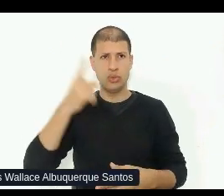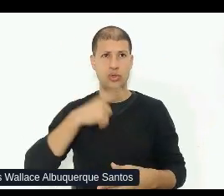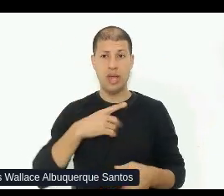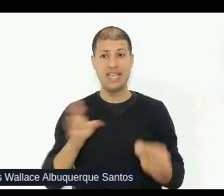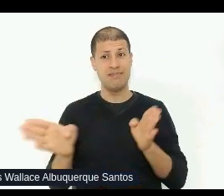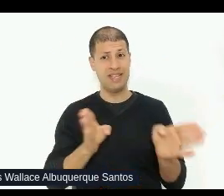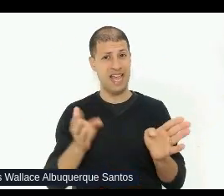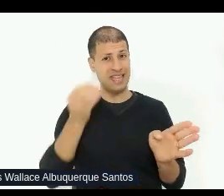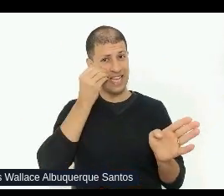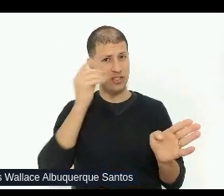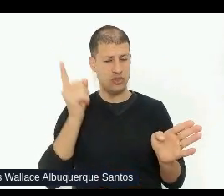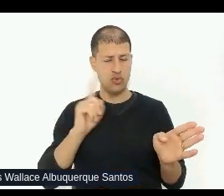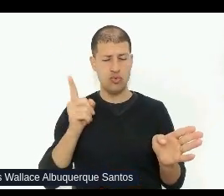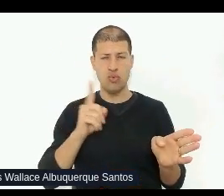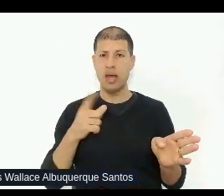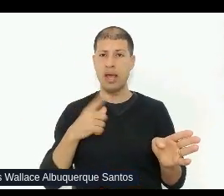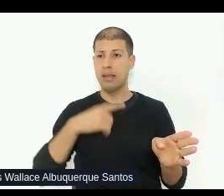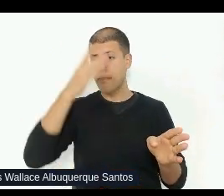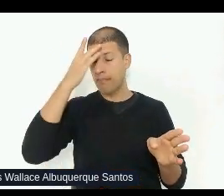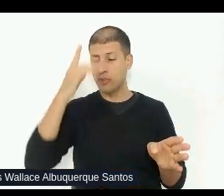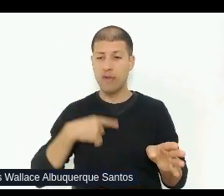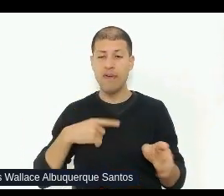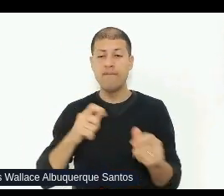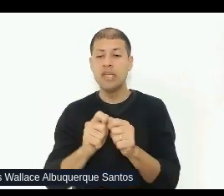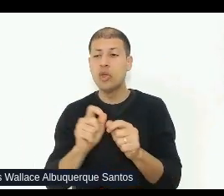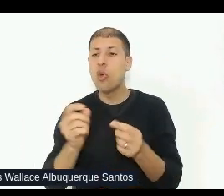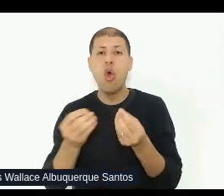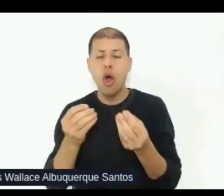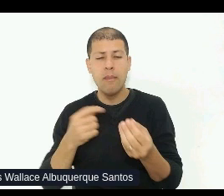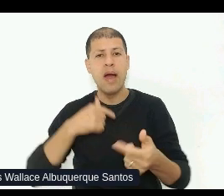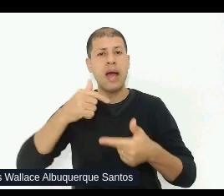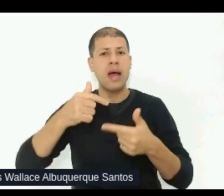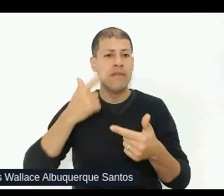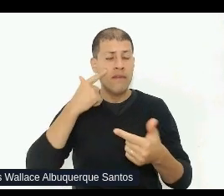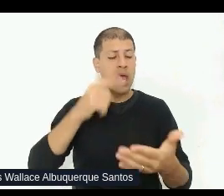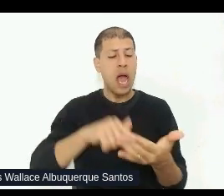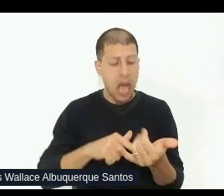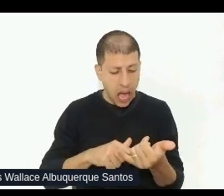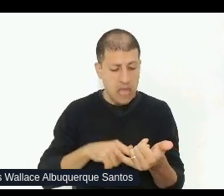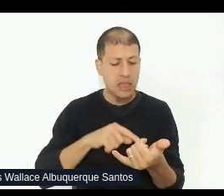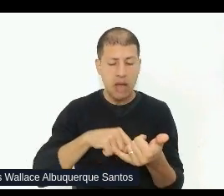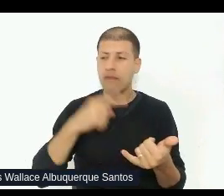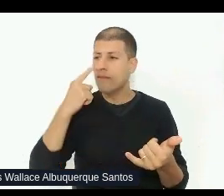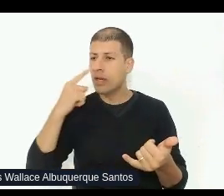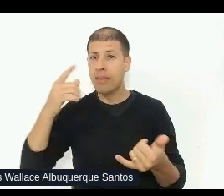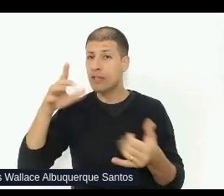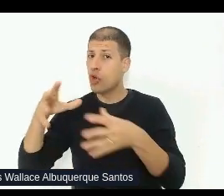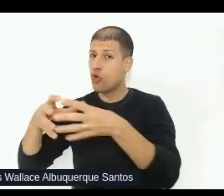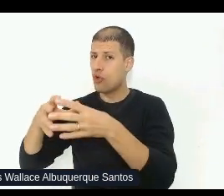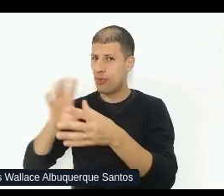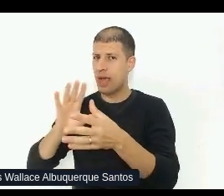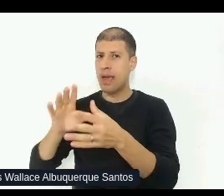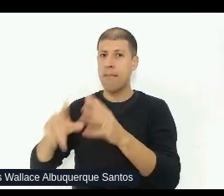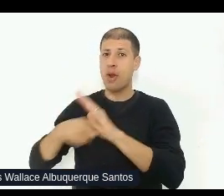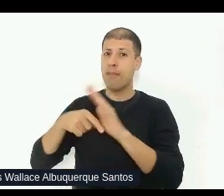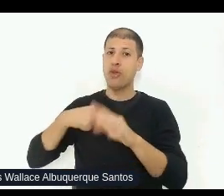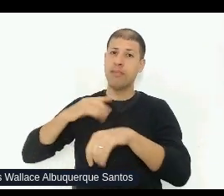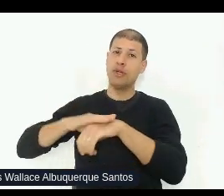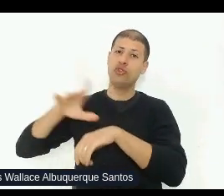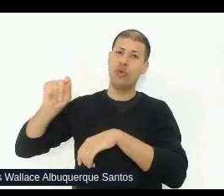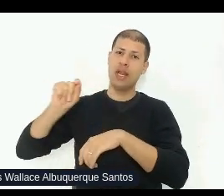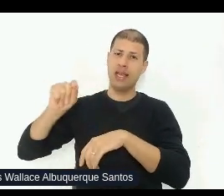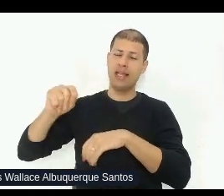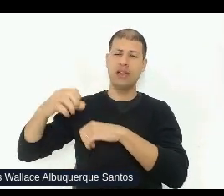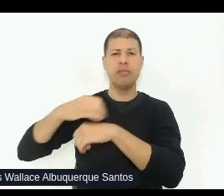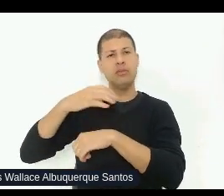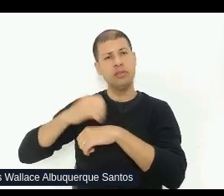teste de usabilidade, né, só que com recorte com pessoas desse perfil. Então, assim, você consegue fazer muito feedback em relação